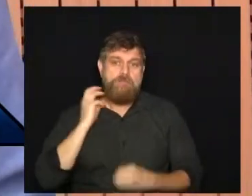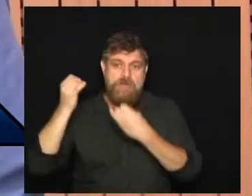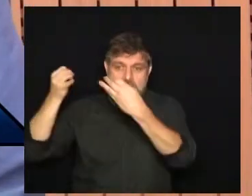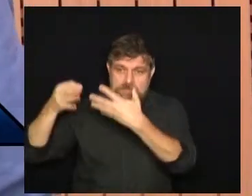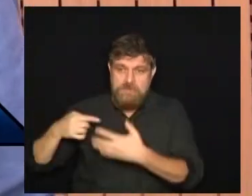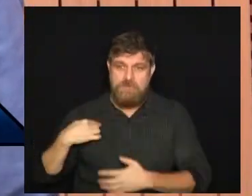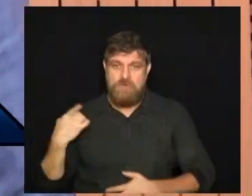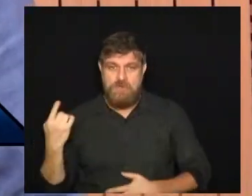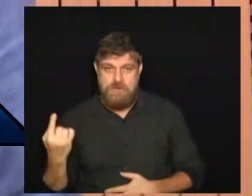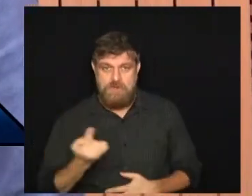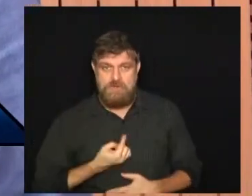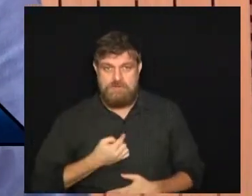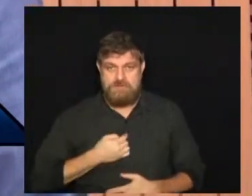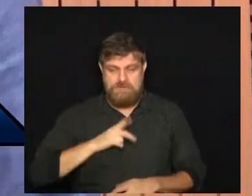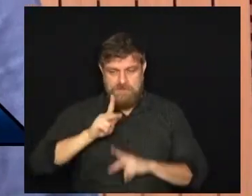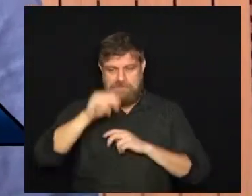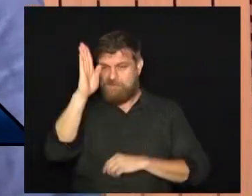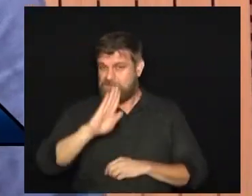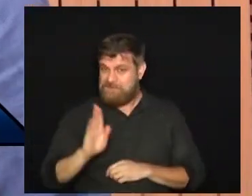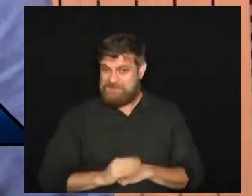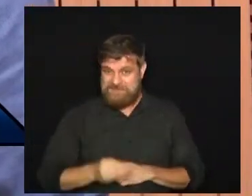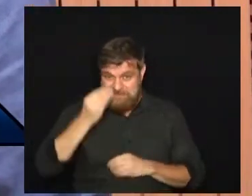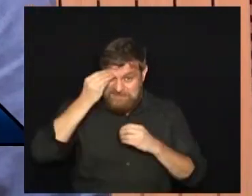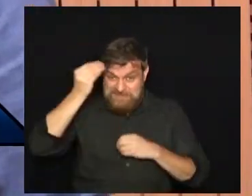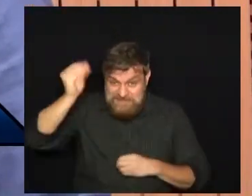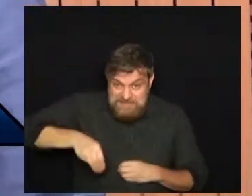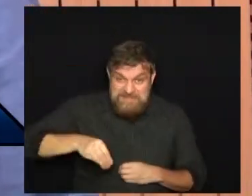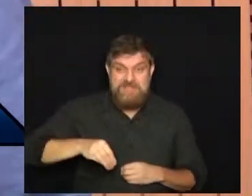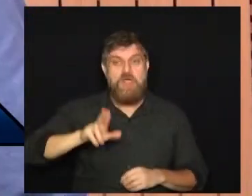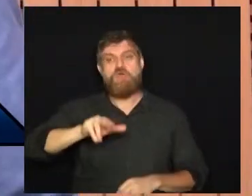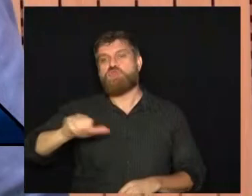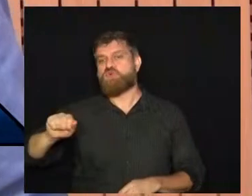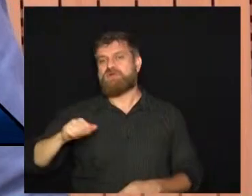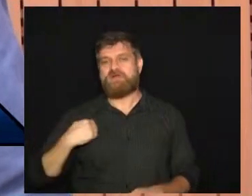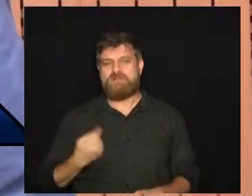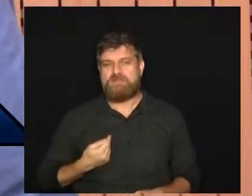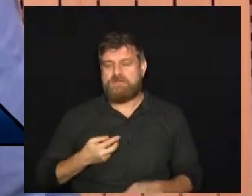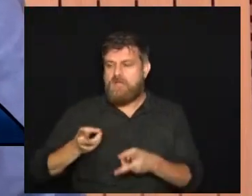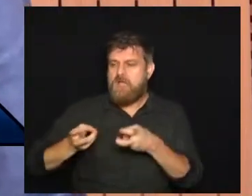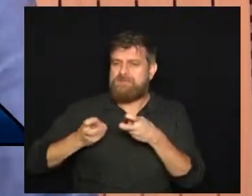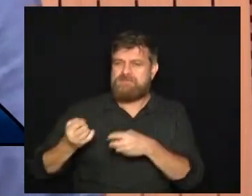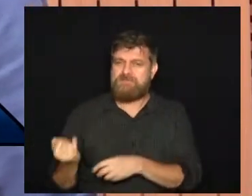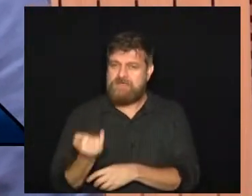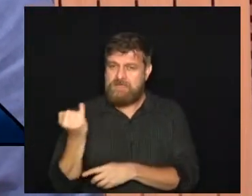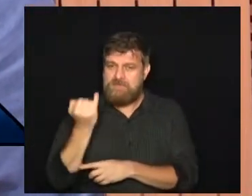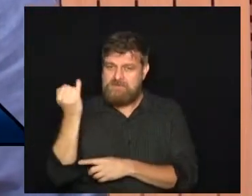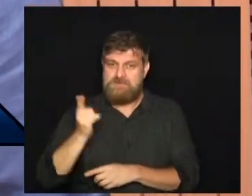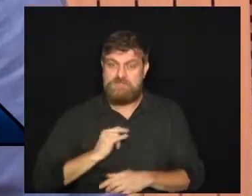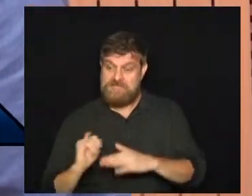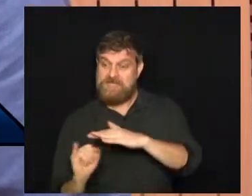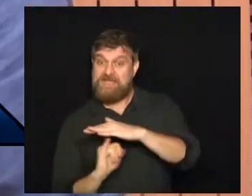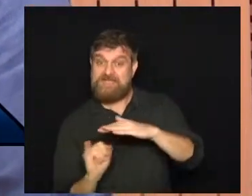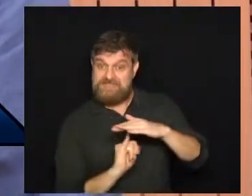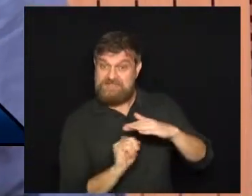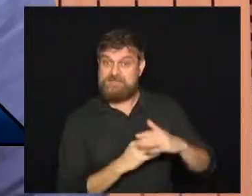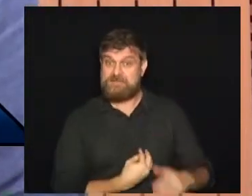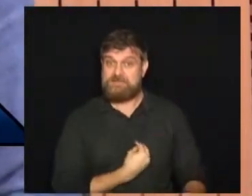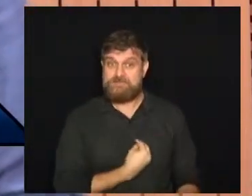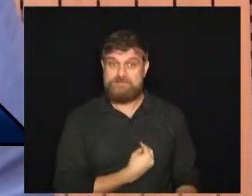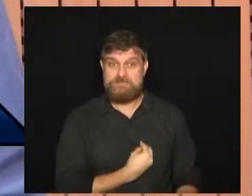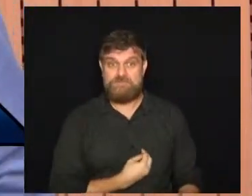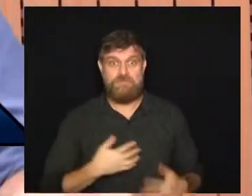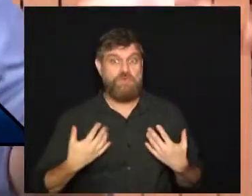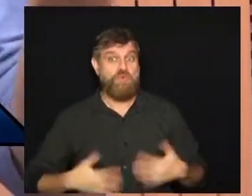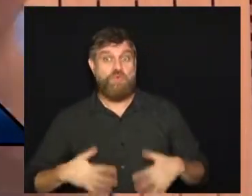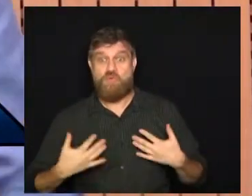aí brasileiros, a gente não desiste nunca, né? Agora, vereador, o que eu notei aqui bastante importante foi a presença das entidades também nessa reunião. Menina,